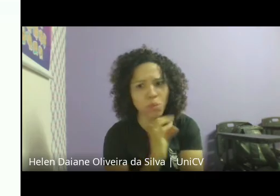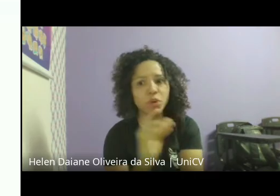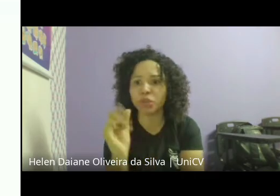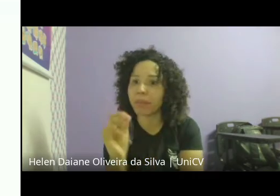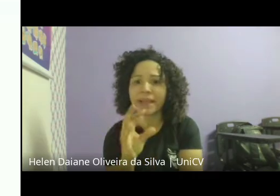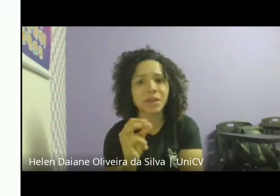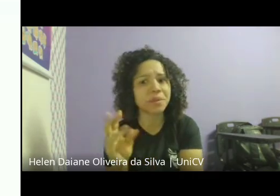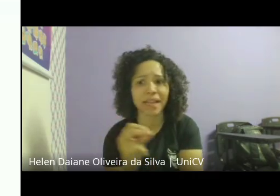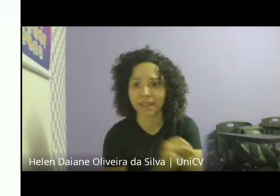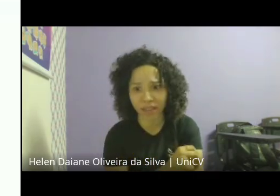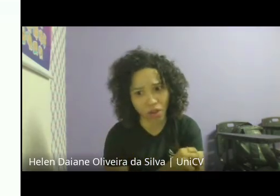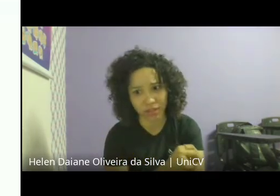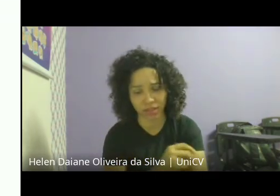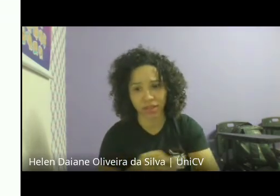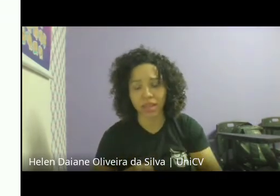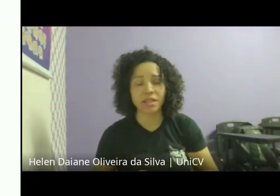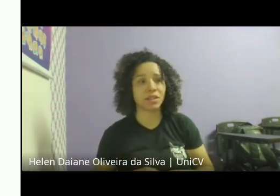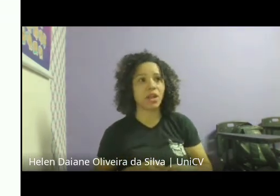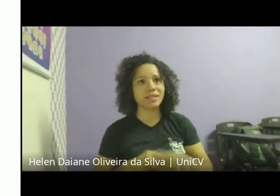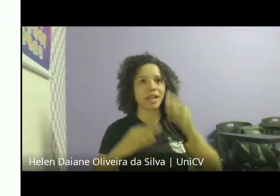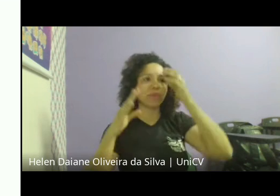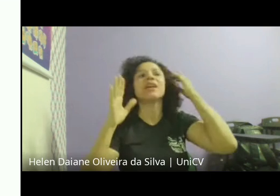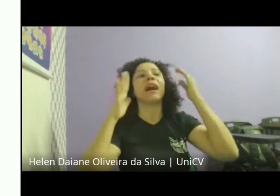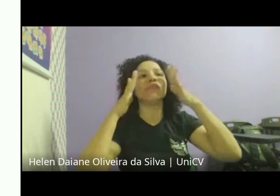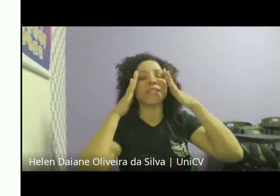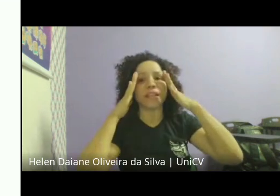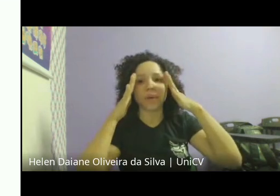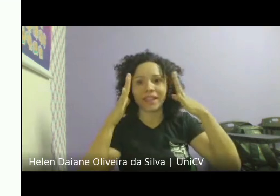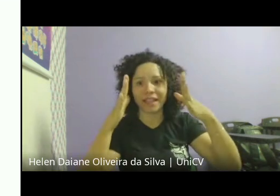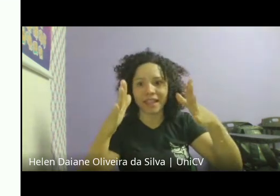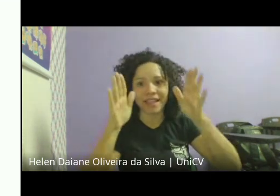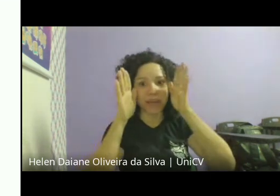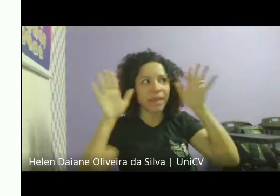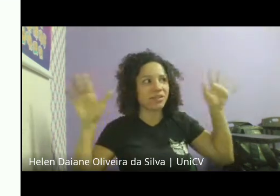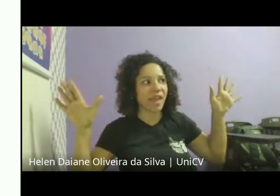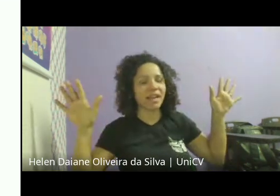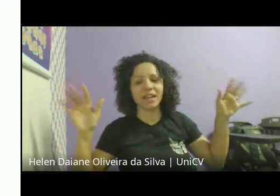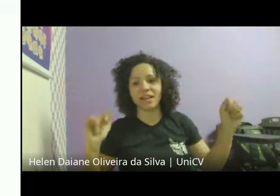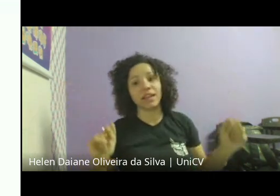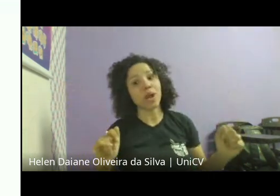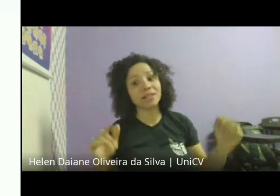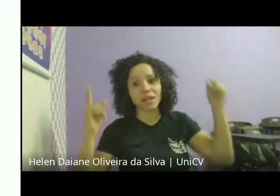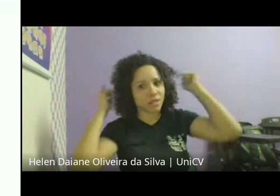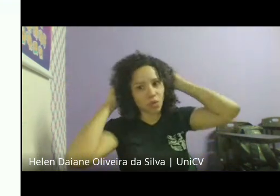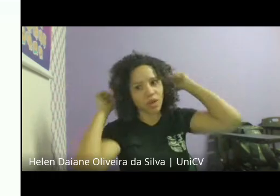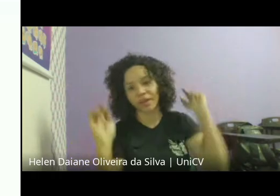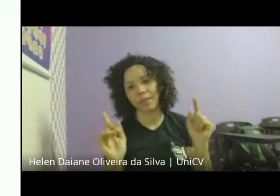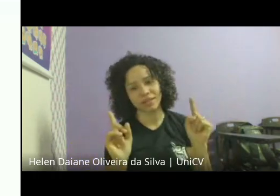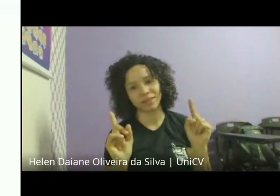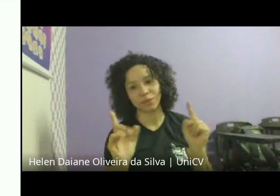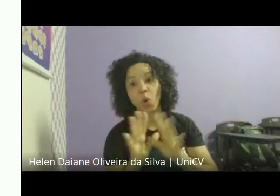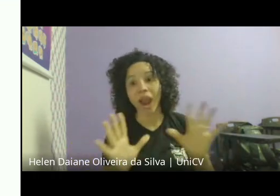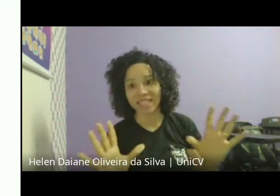tá? Muito mais aguçada que a nossa. Se nós temos a visão aqui e a periférica, quase que eles têm um